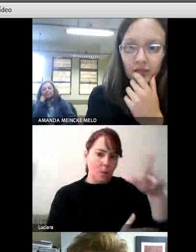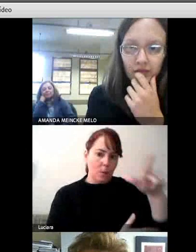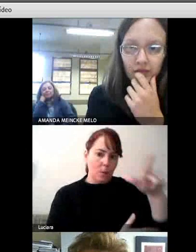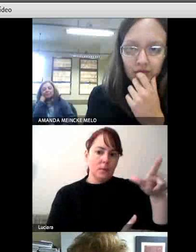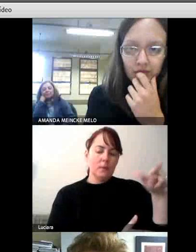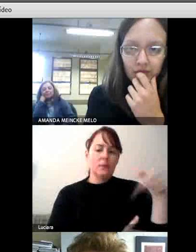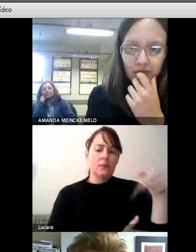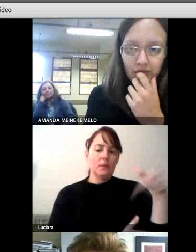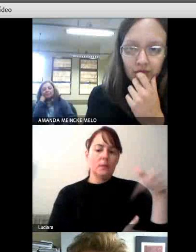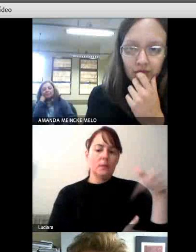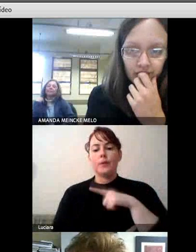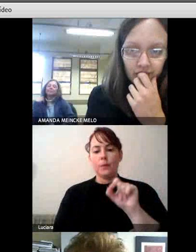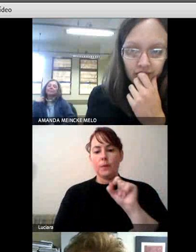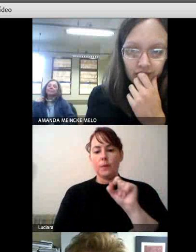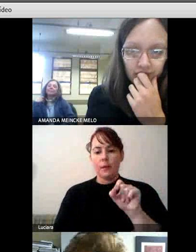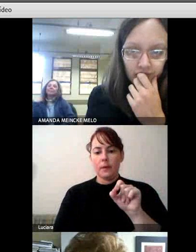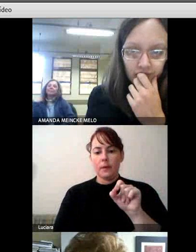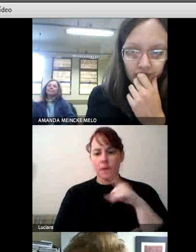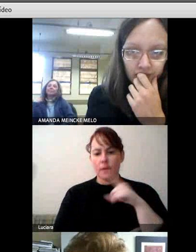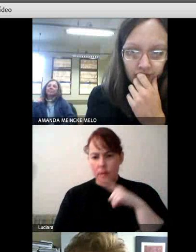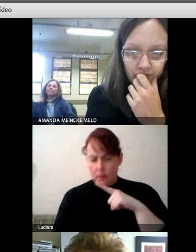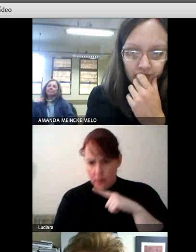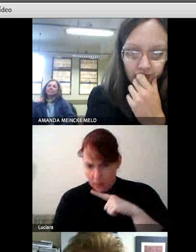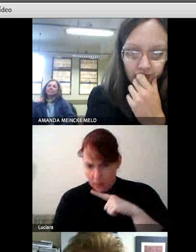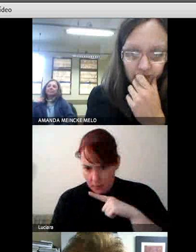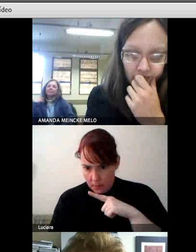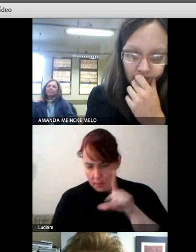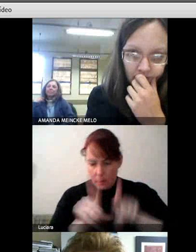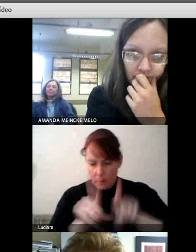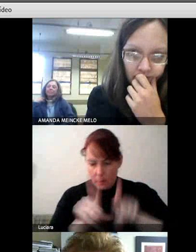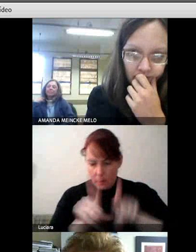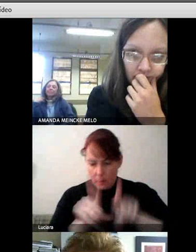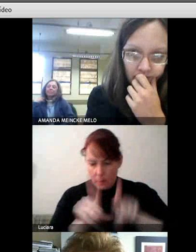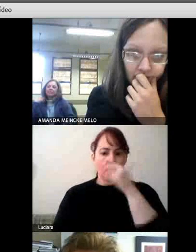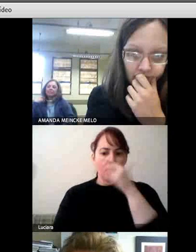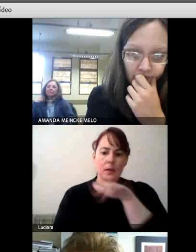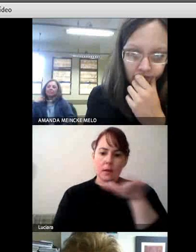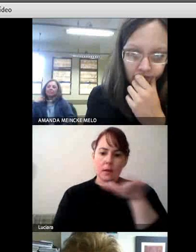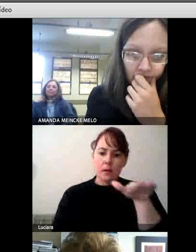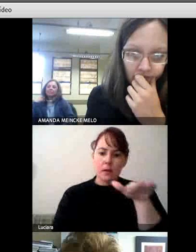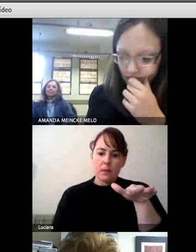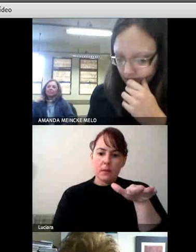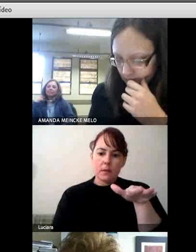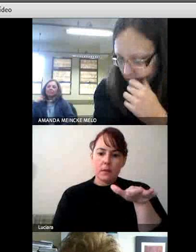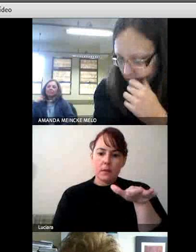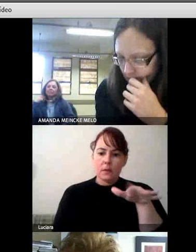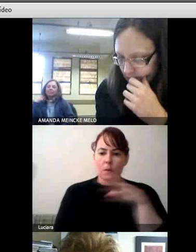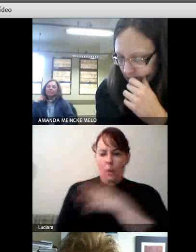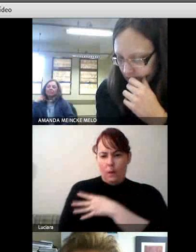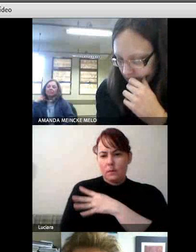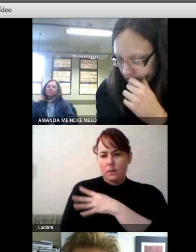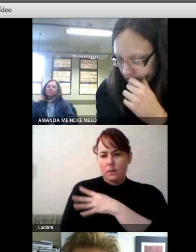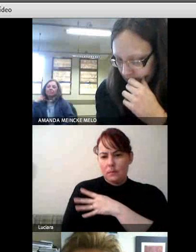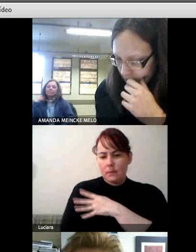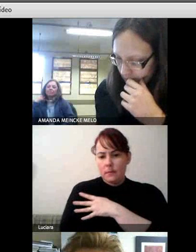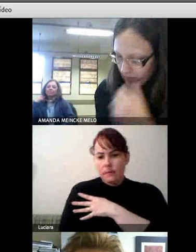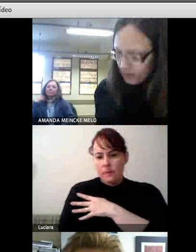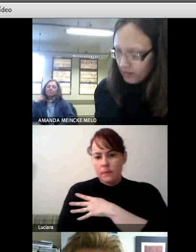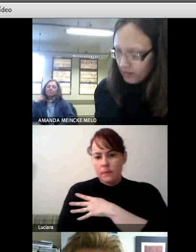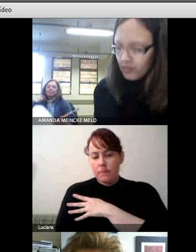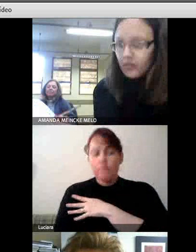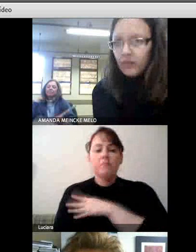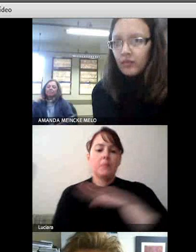os que tinham aprendido, descoberto como é que se programa, como é que se mexe, início, né? Não quer dizer que eles estão dominando a